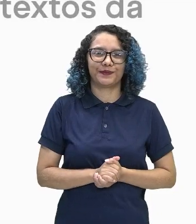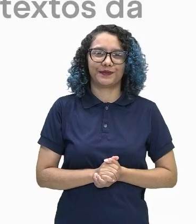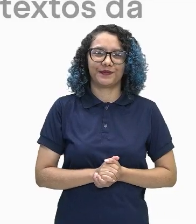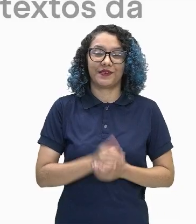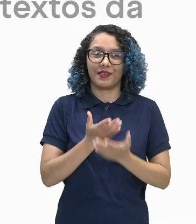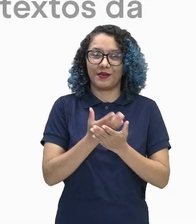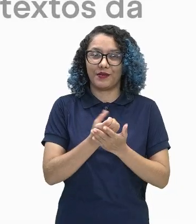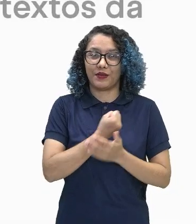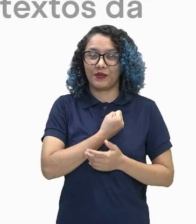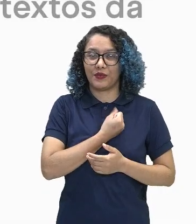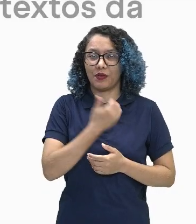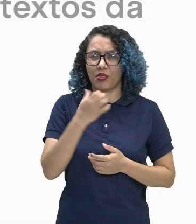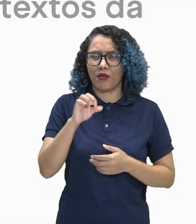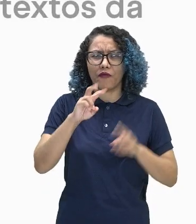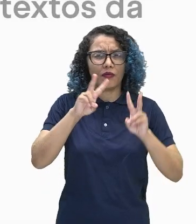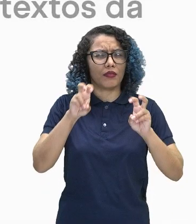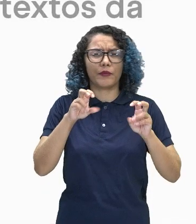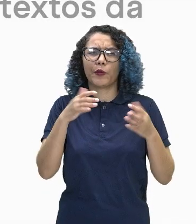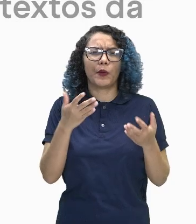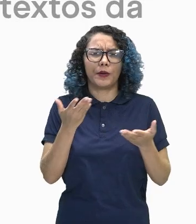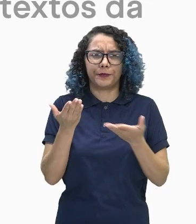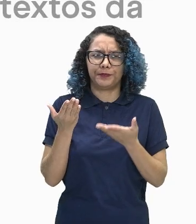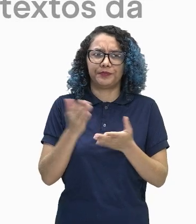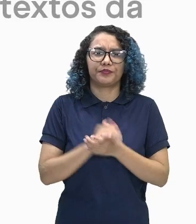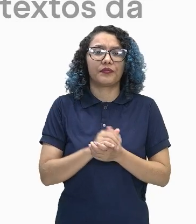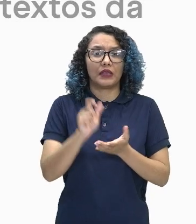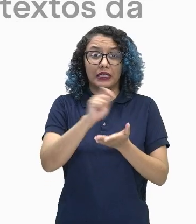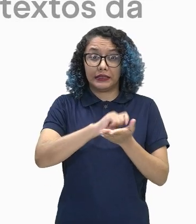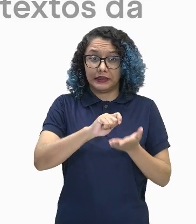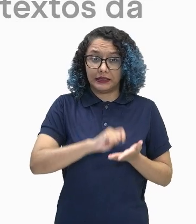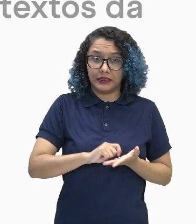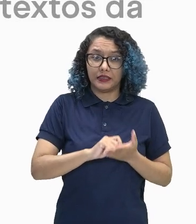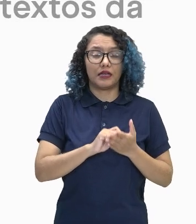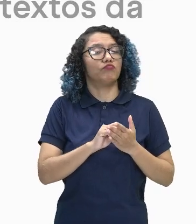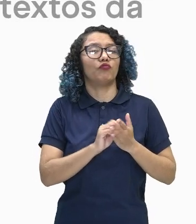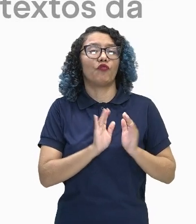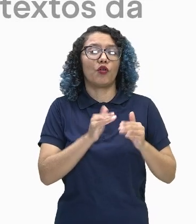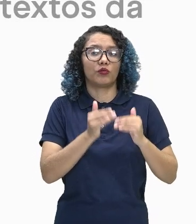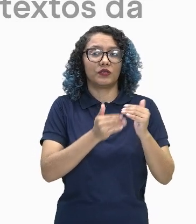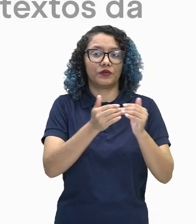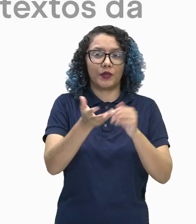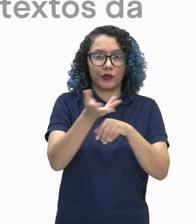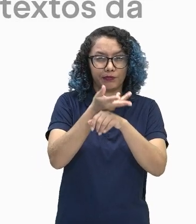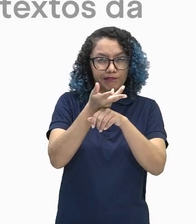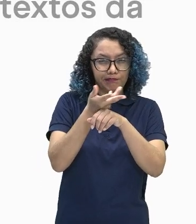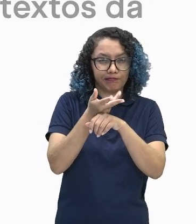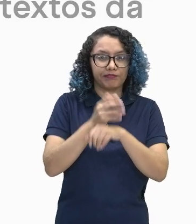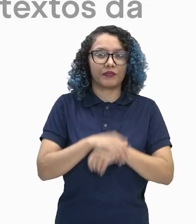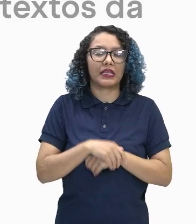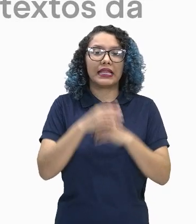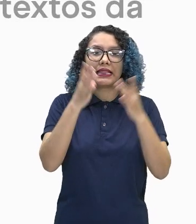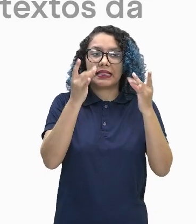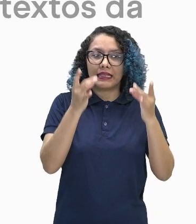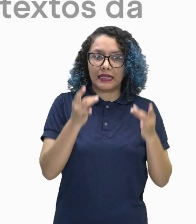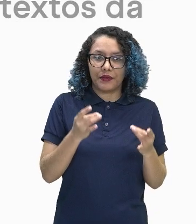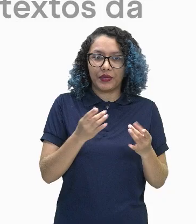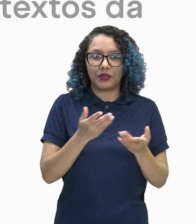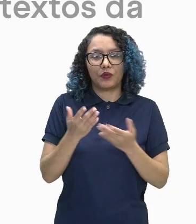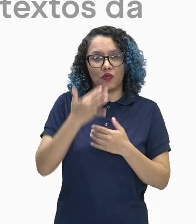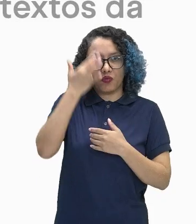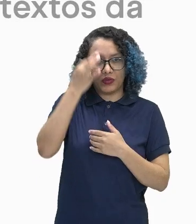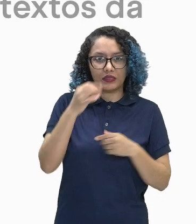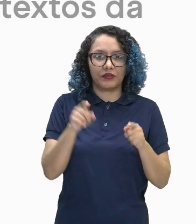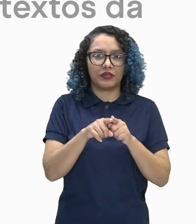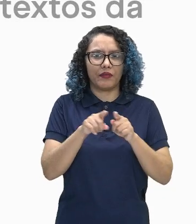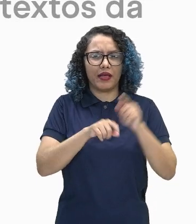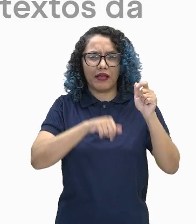de número 9, o objeto de conhecimento, escrita, construção da persuasão. No detalhamento,